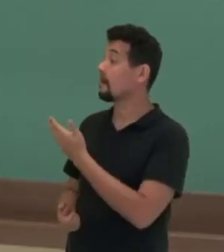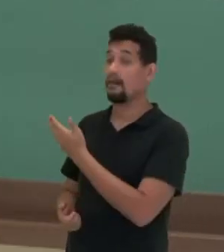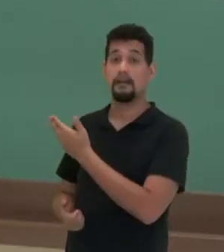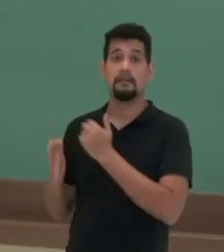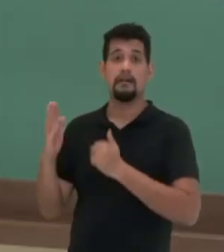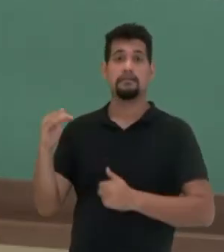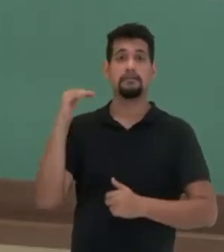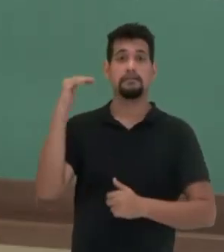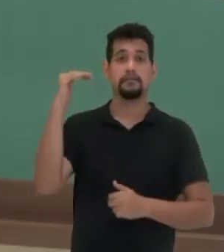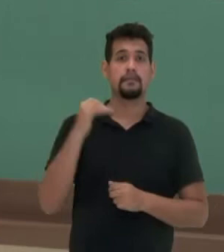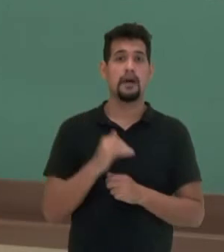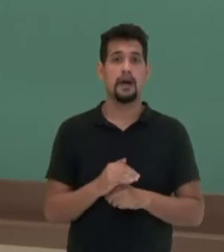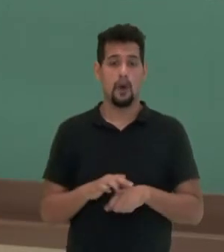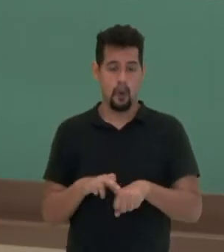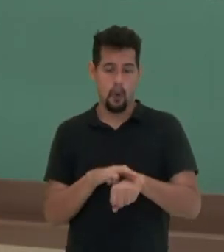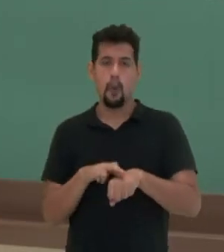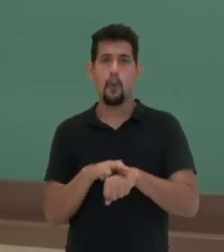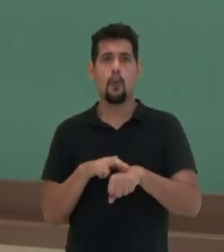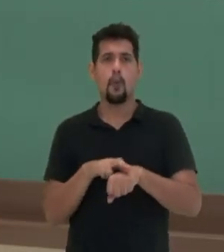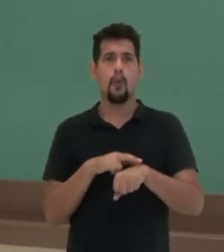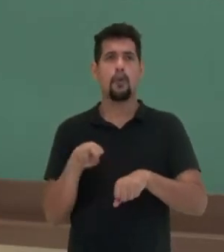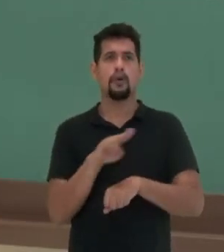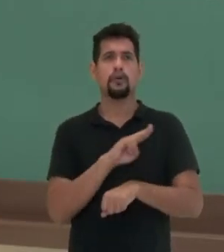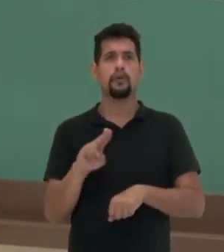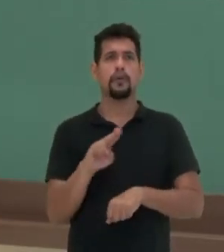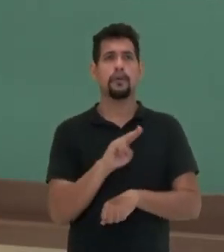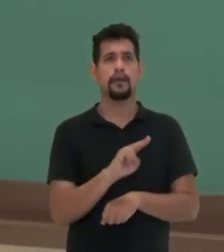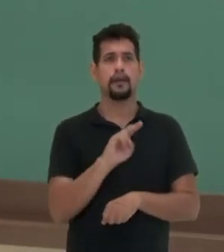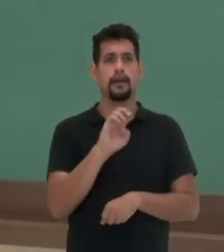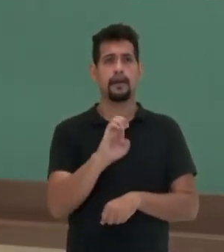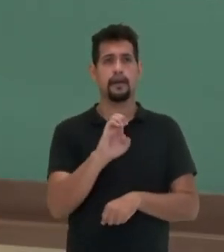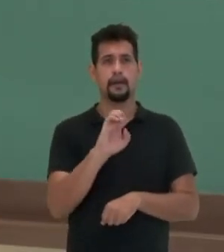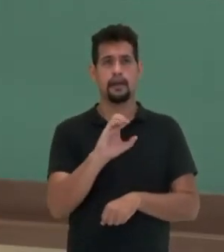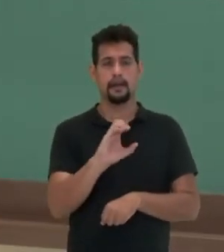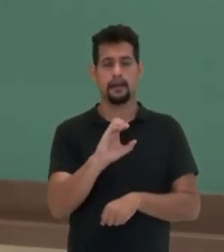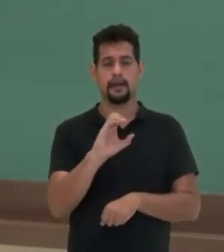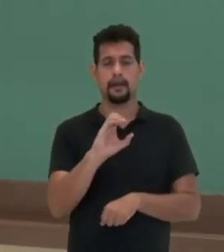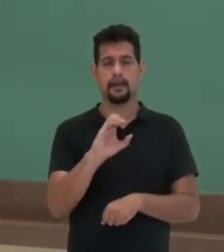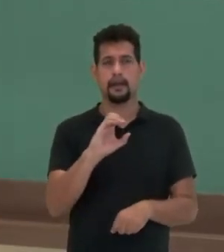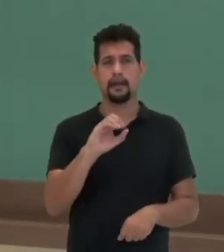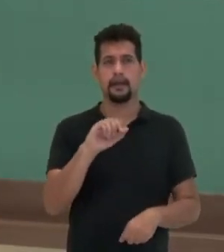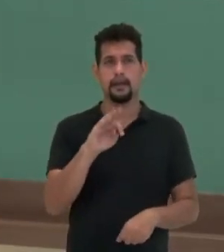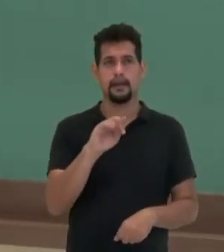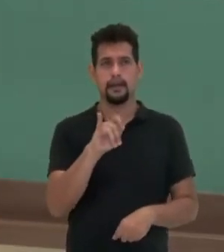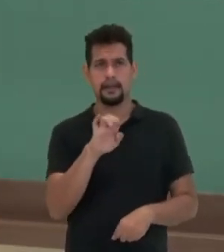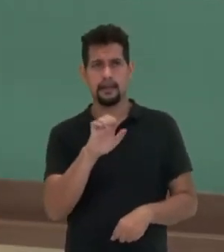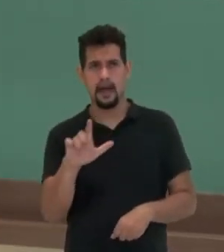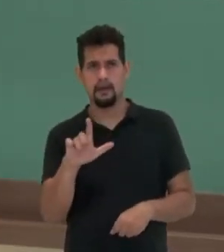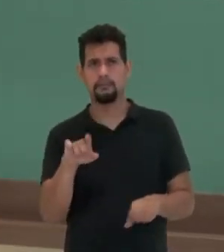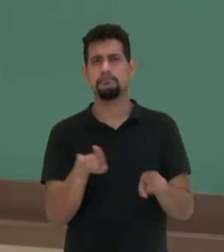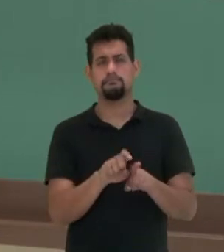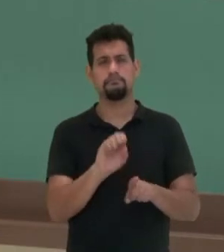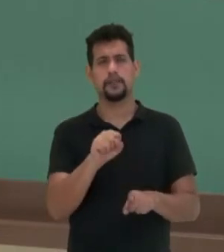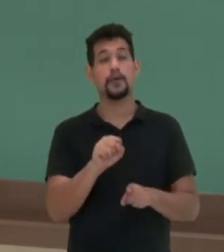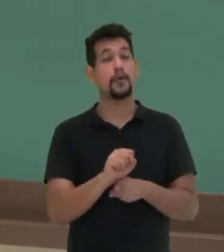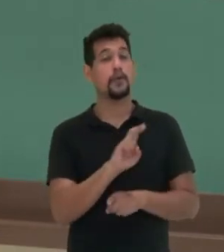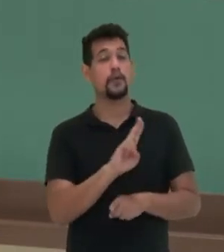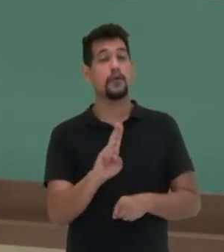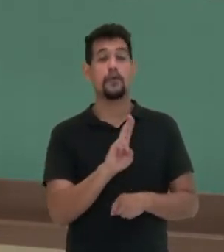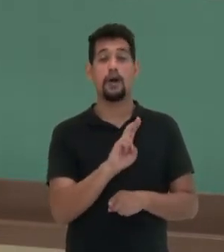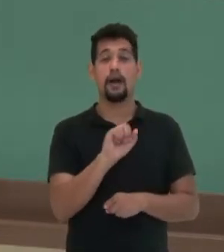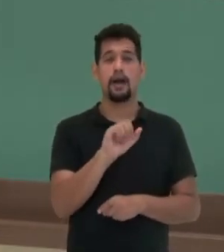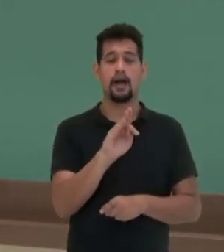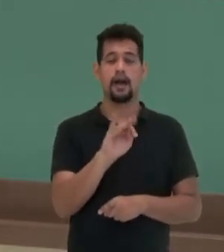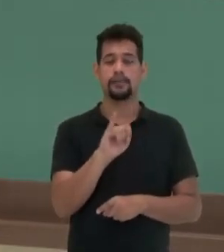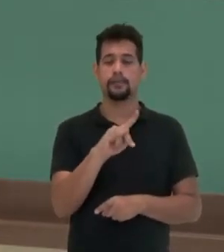em roxinho, é o tecido epitelial. Abaixo, onde não está aparecendo na imagem, seria o tecido conjuntivo